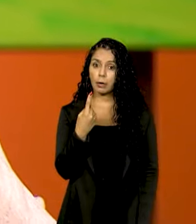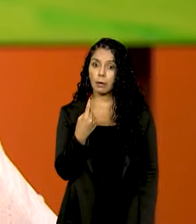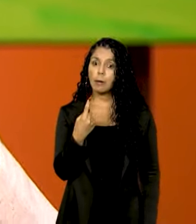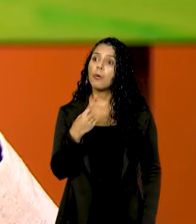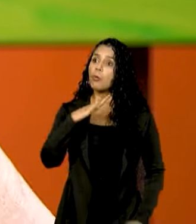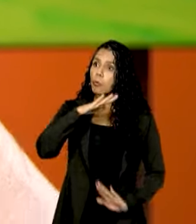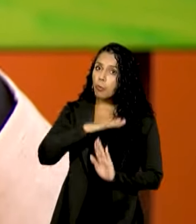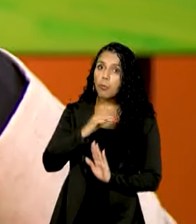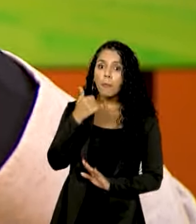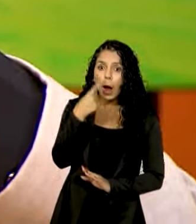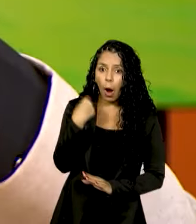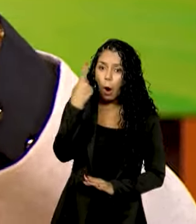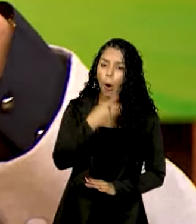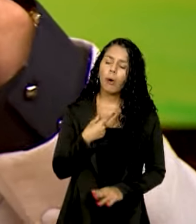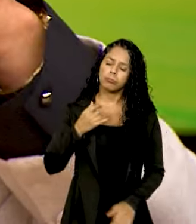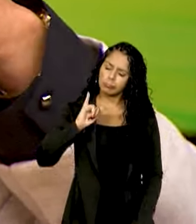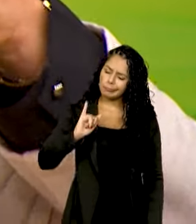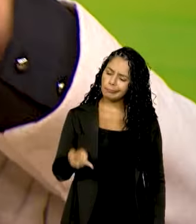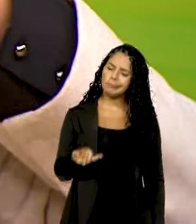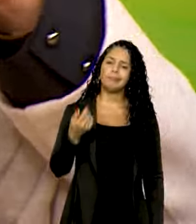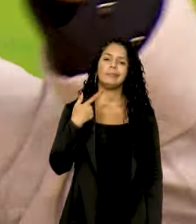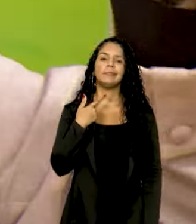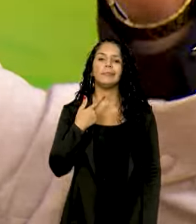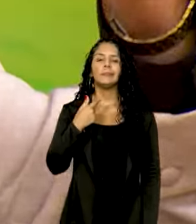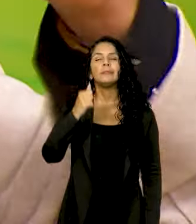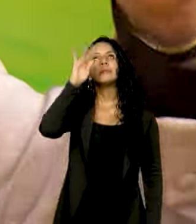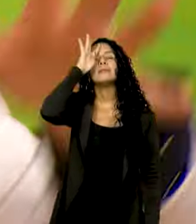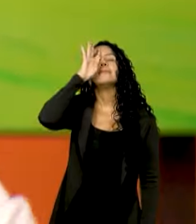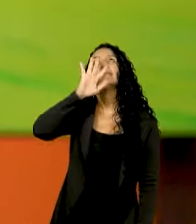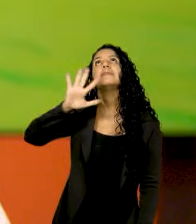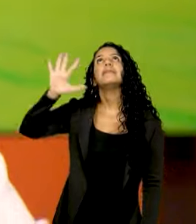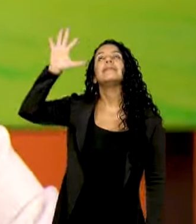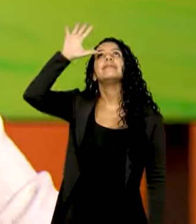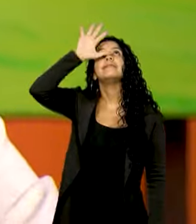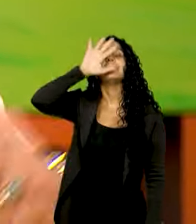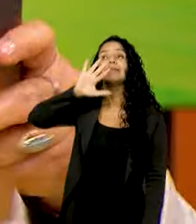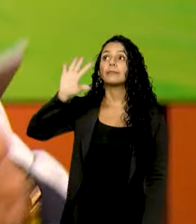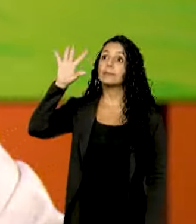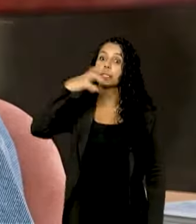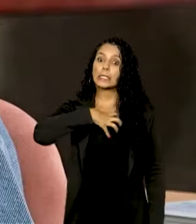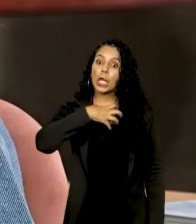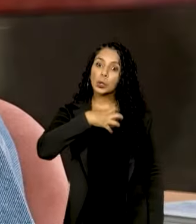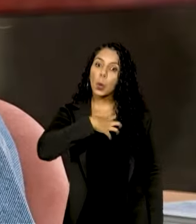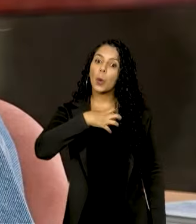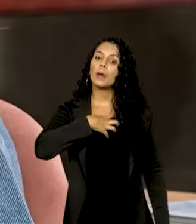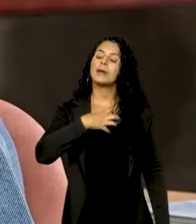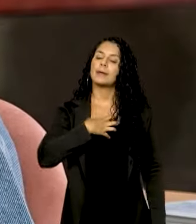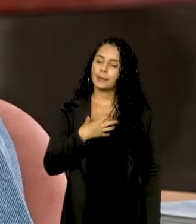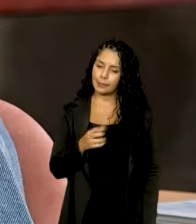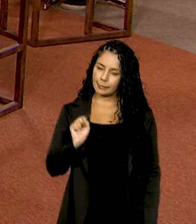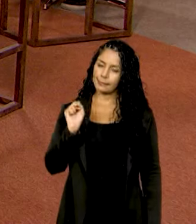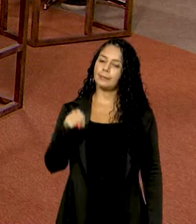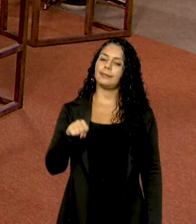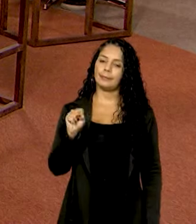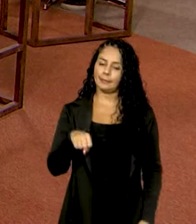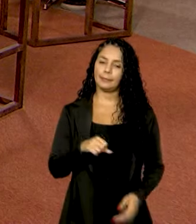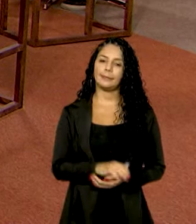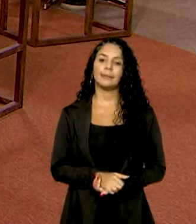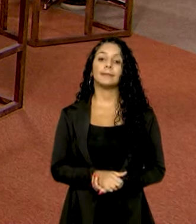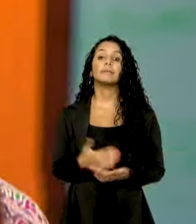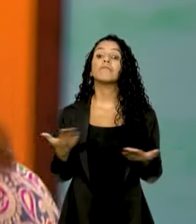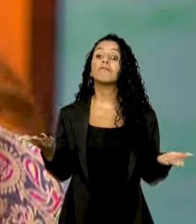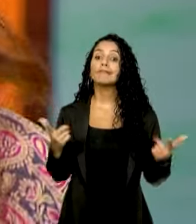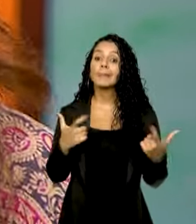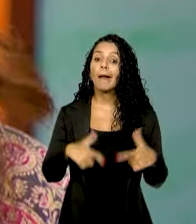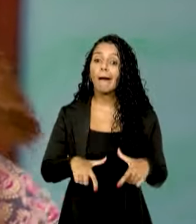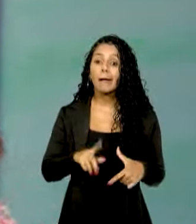hora usufruindo do seu poder imaginativo total. Sensorial. Exatamente. Mas aí, cadê os